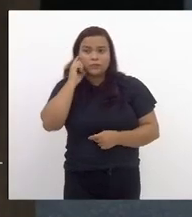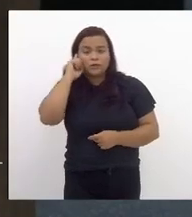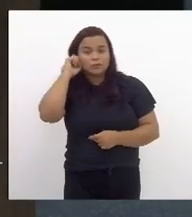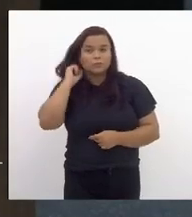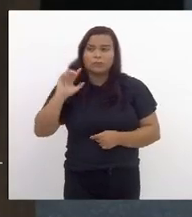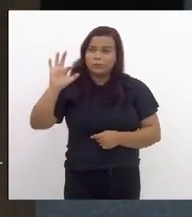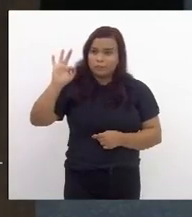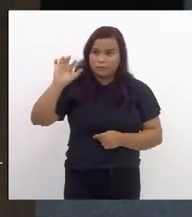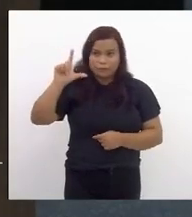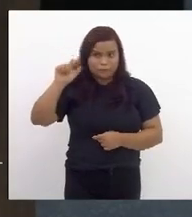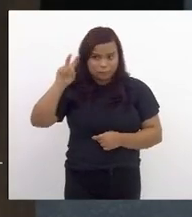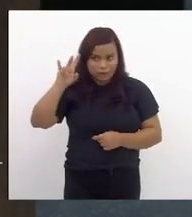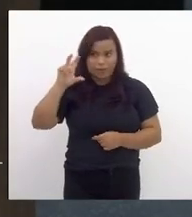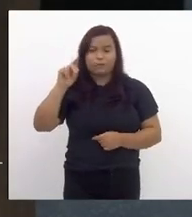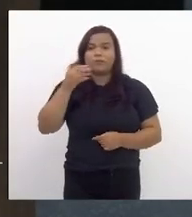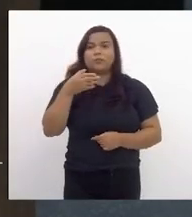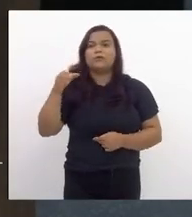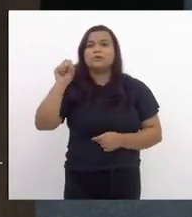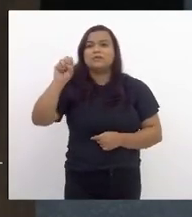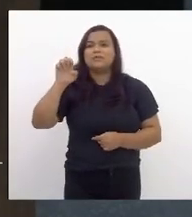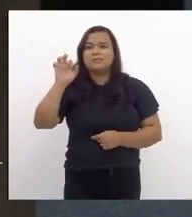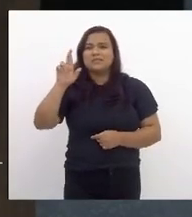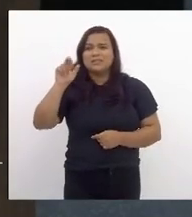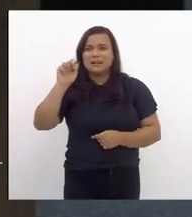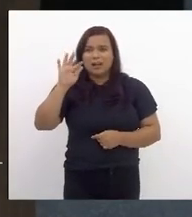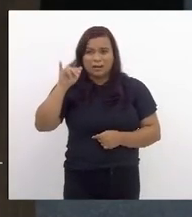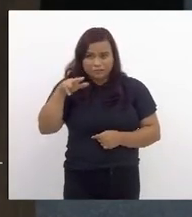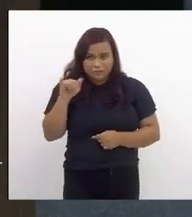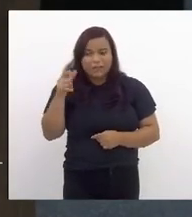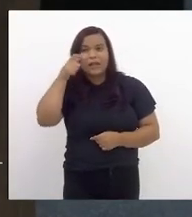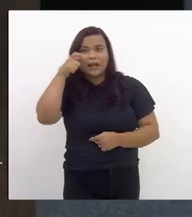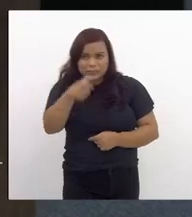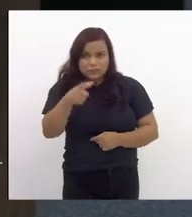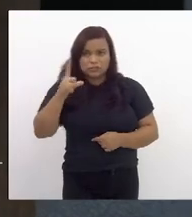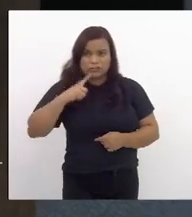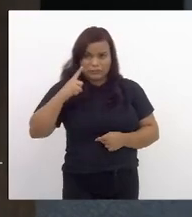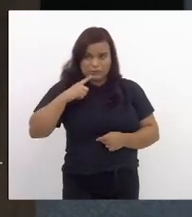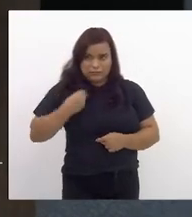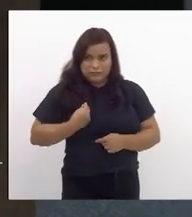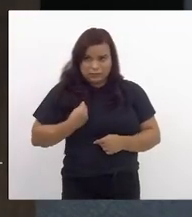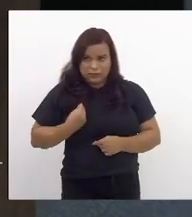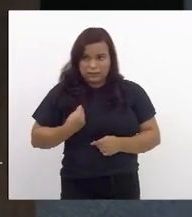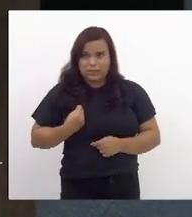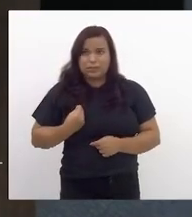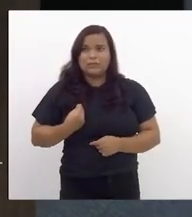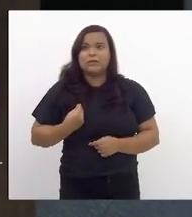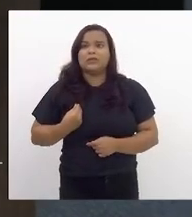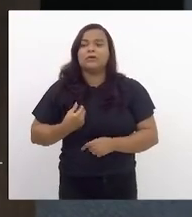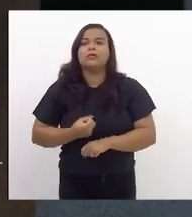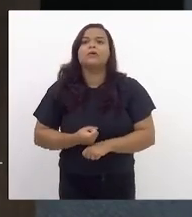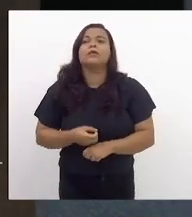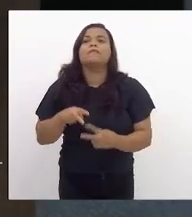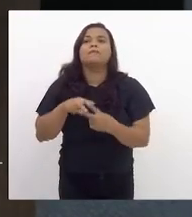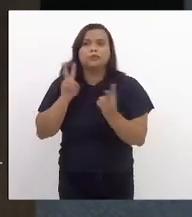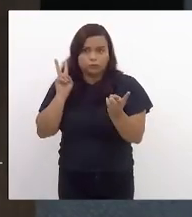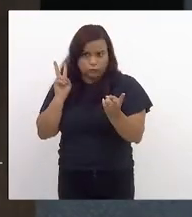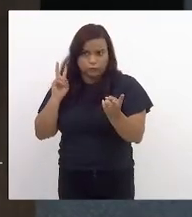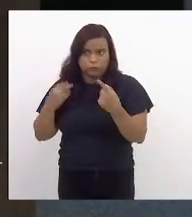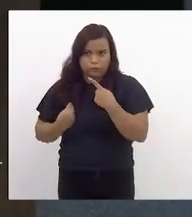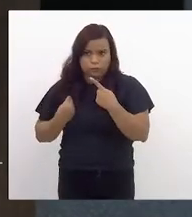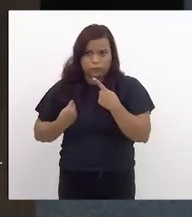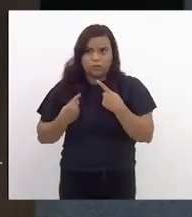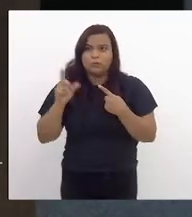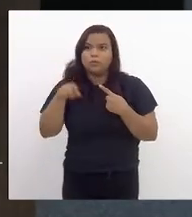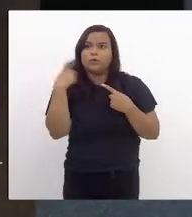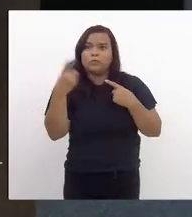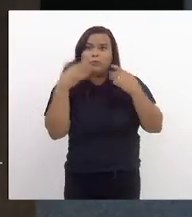Flávio Serafini, que também está aqui nos assistindo, está na sessão online, para dizer que aqui